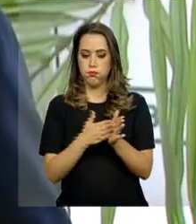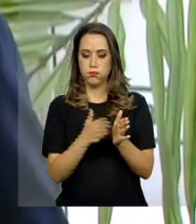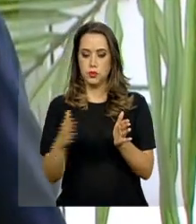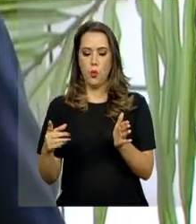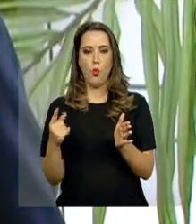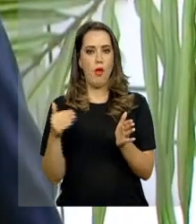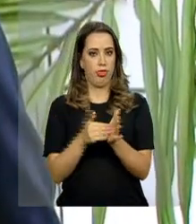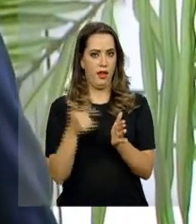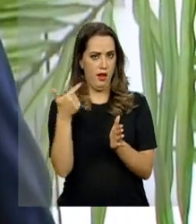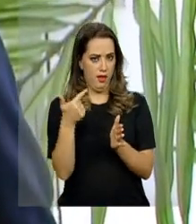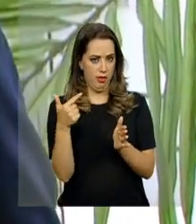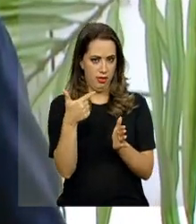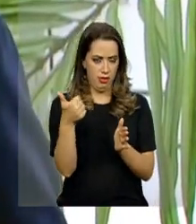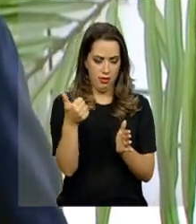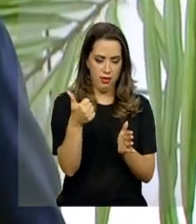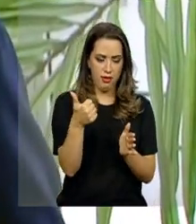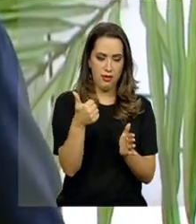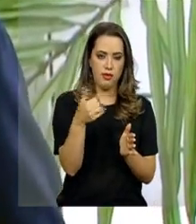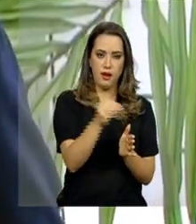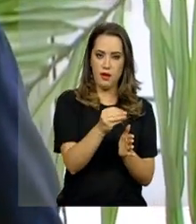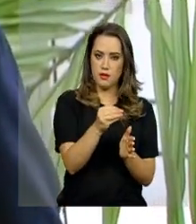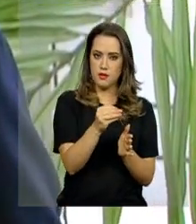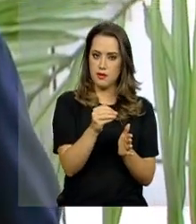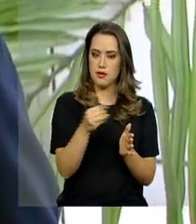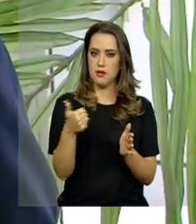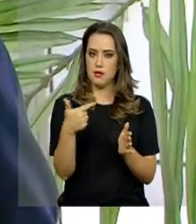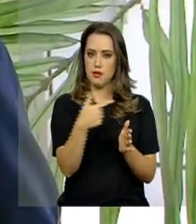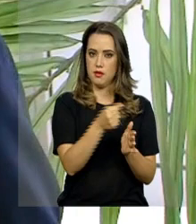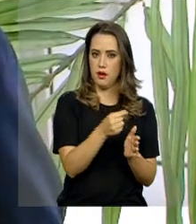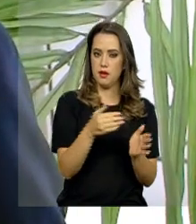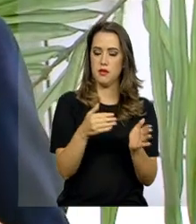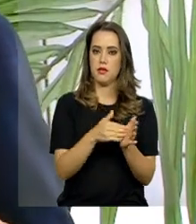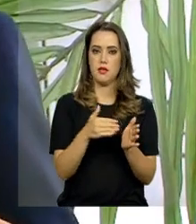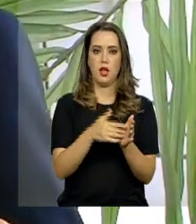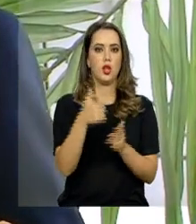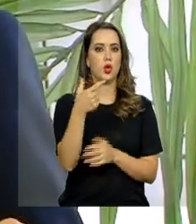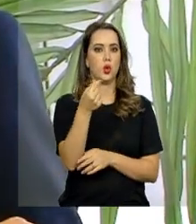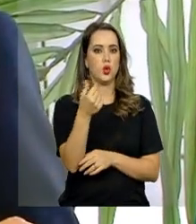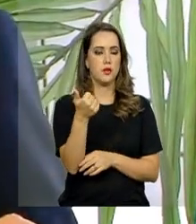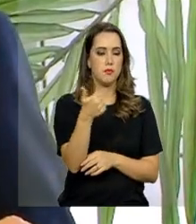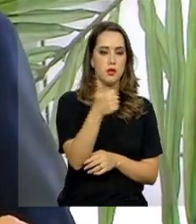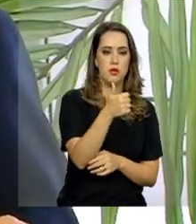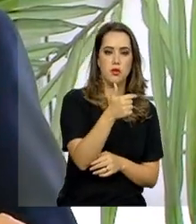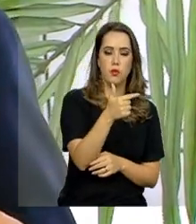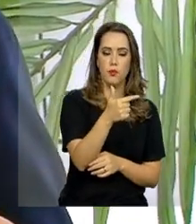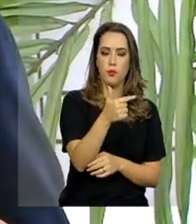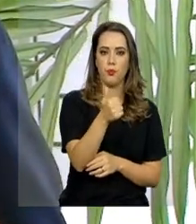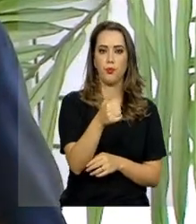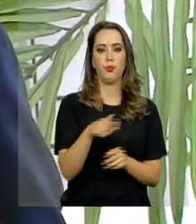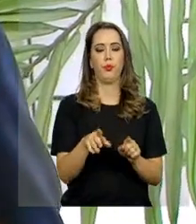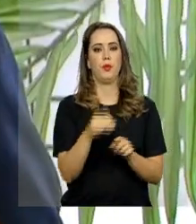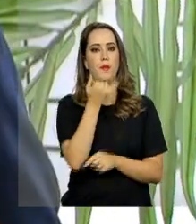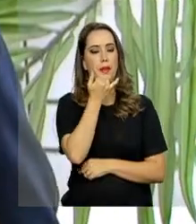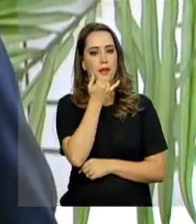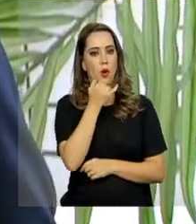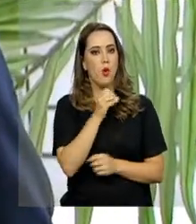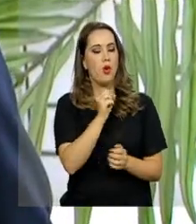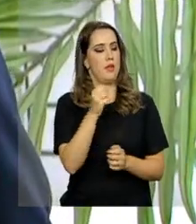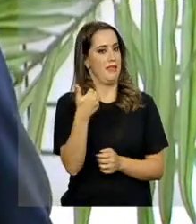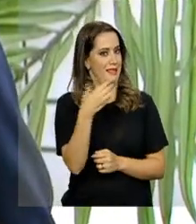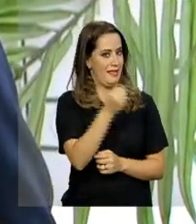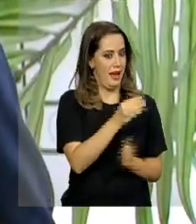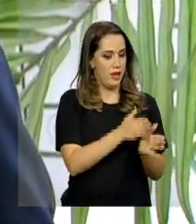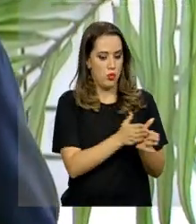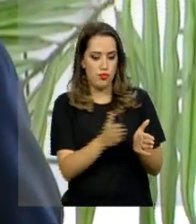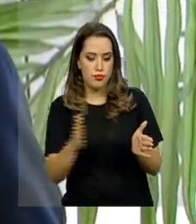esse processo de finalização ocorrerá em 2021 e após isso concluí é concluída a